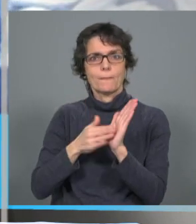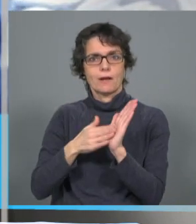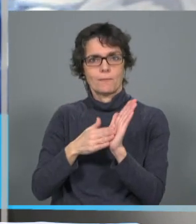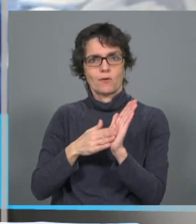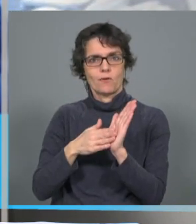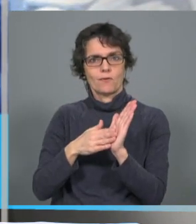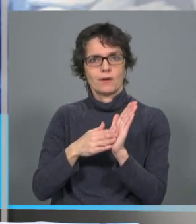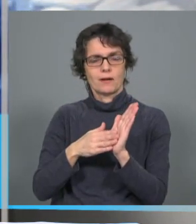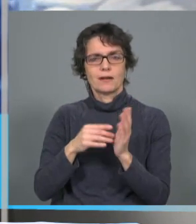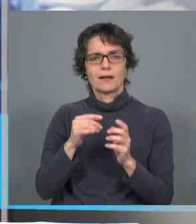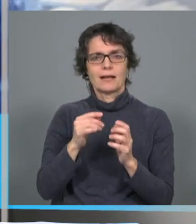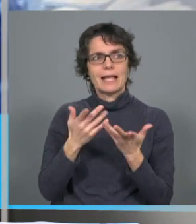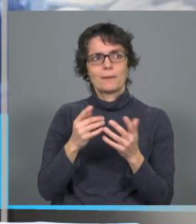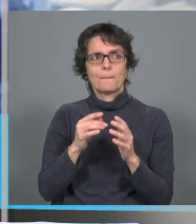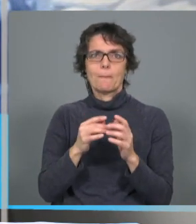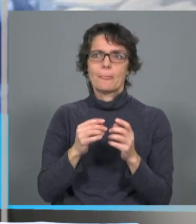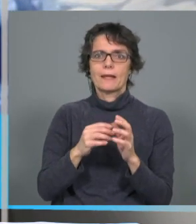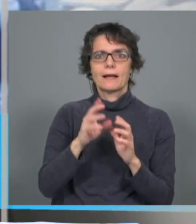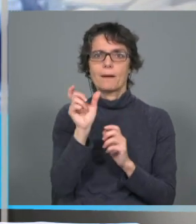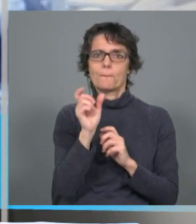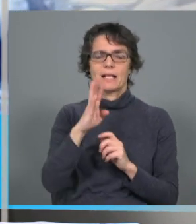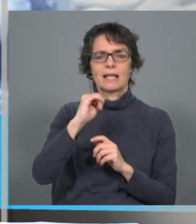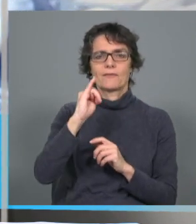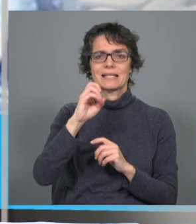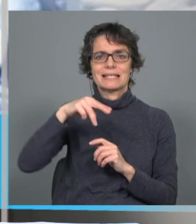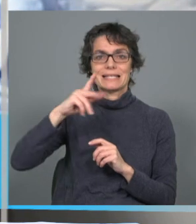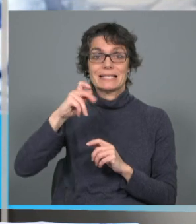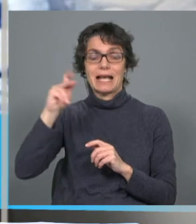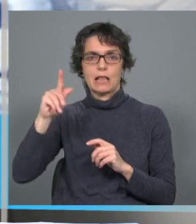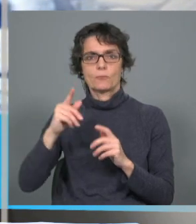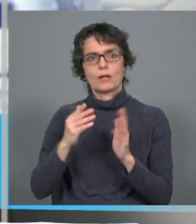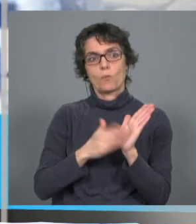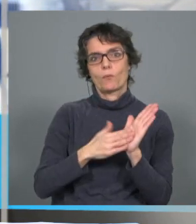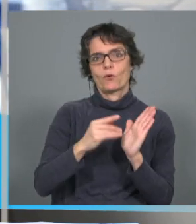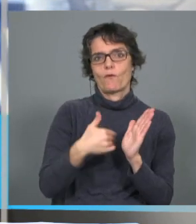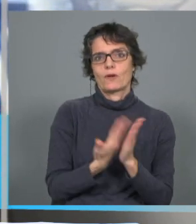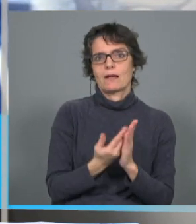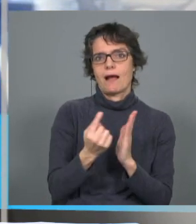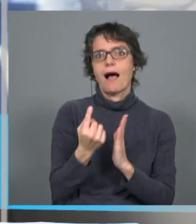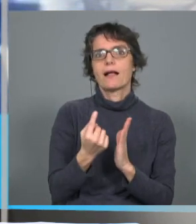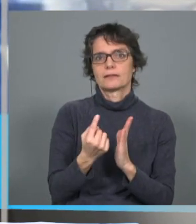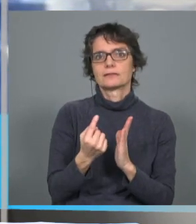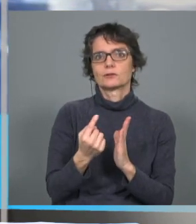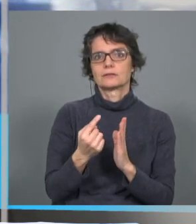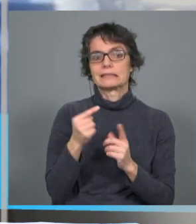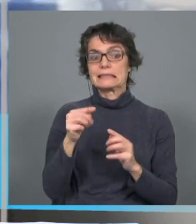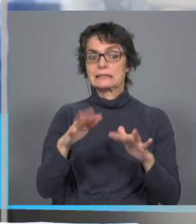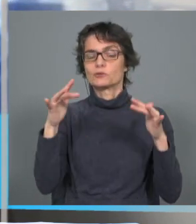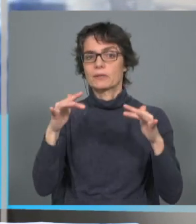sinal é sempre sinónimo de milagre, mas é muito mais do que milagre. É um sinal que depois vai ser